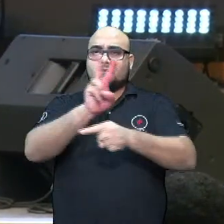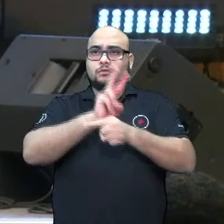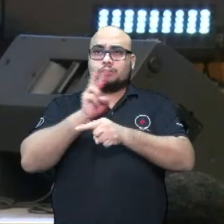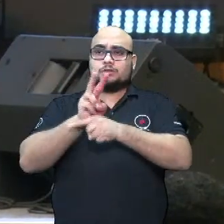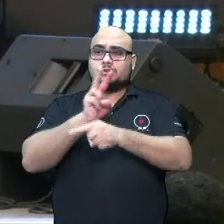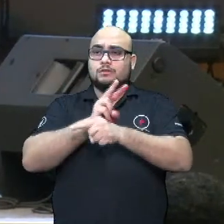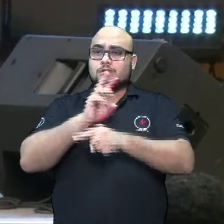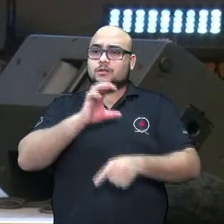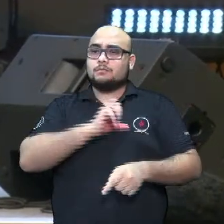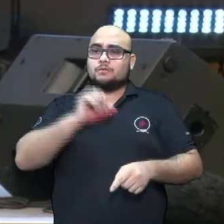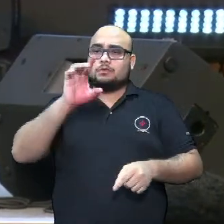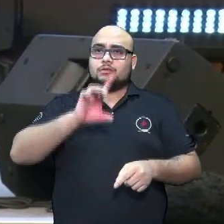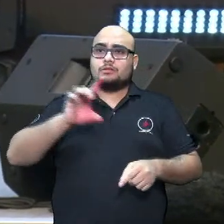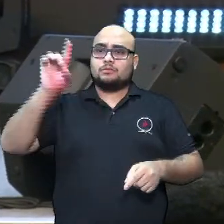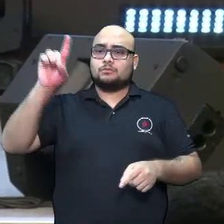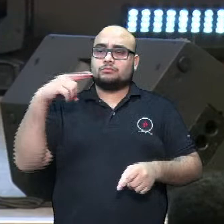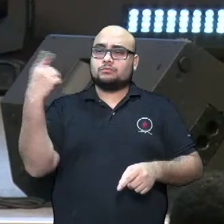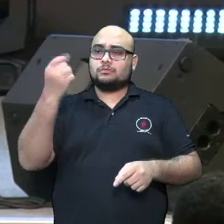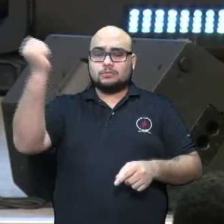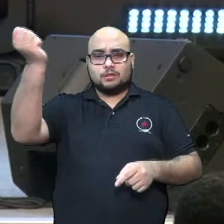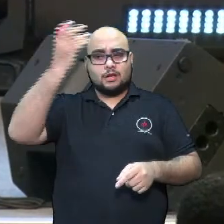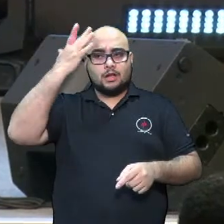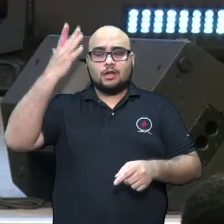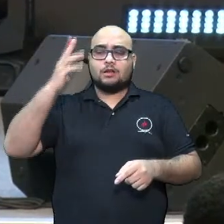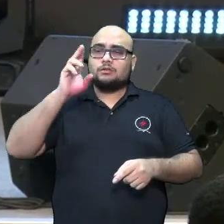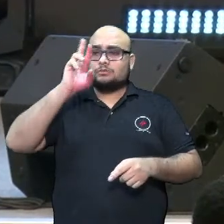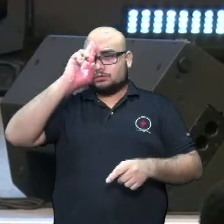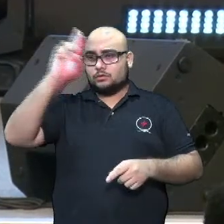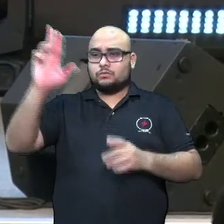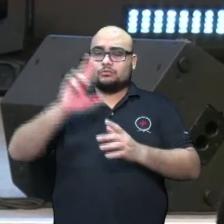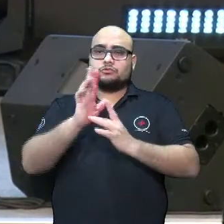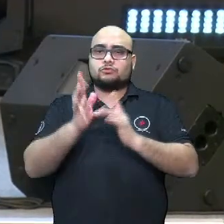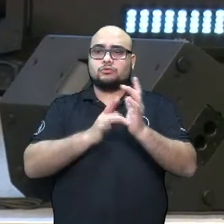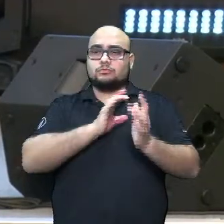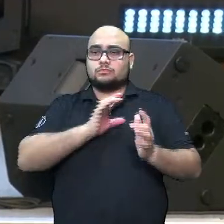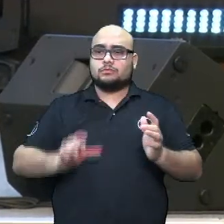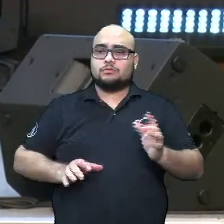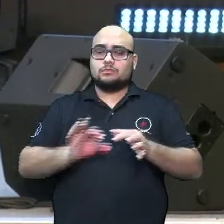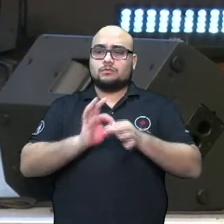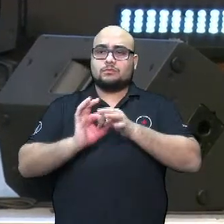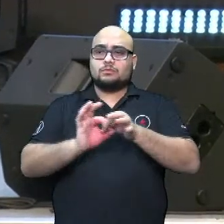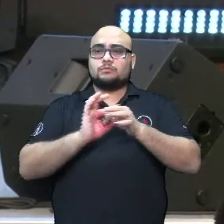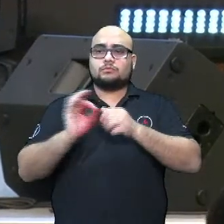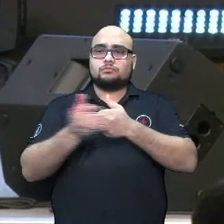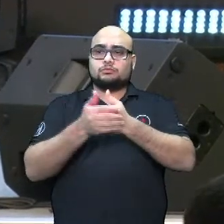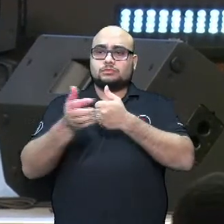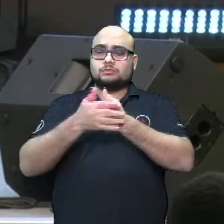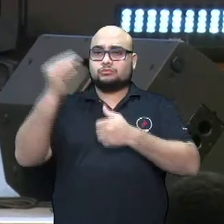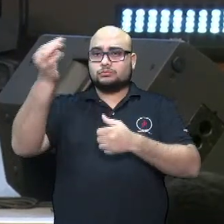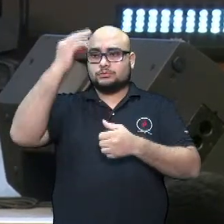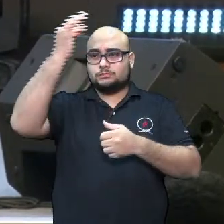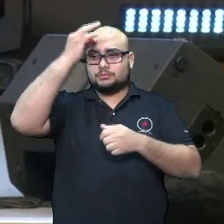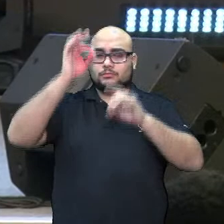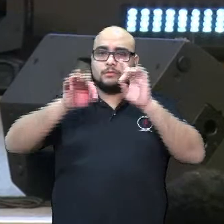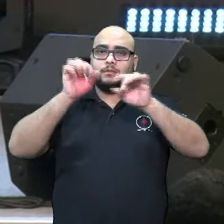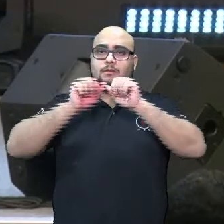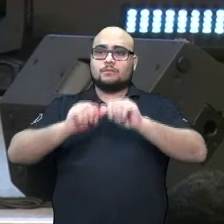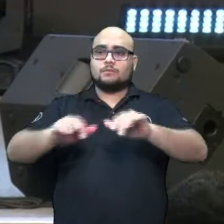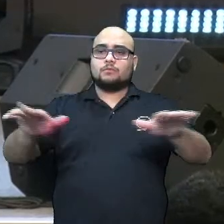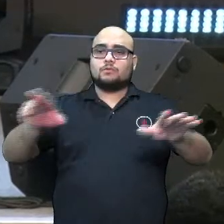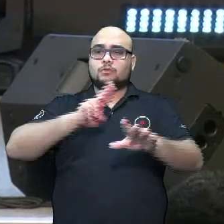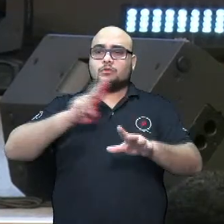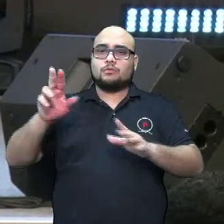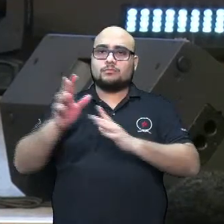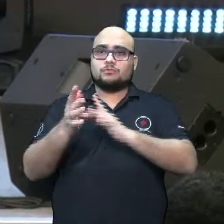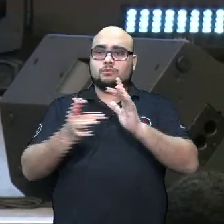de Deus, a graça de nosso Senhor Jesus Cristo, a comunhão e as consolações do Espírito Santo sejam sobre aqueles que amam e